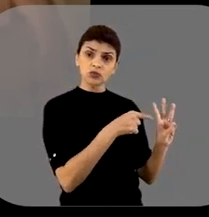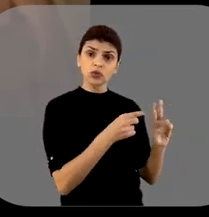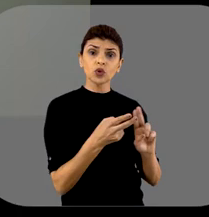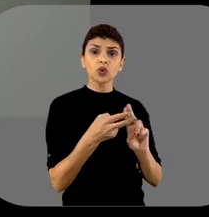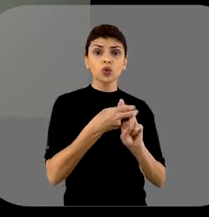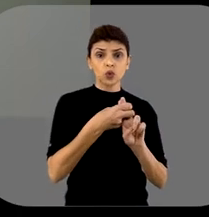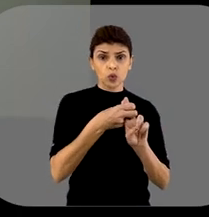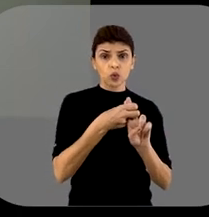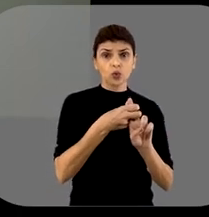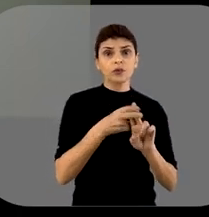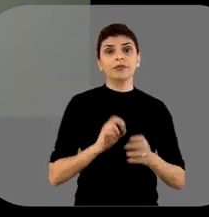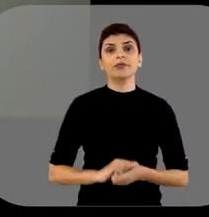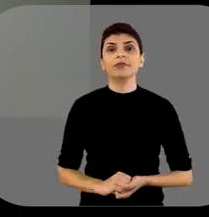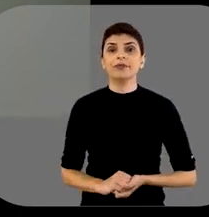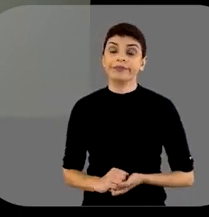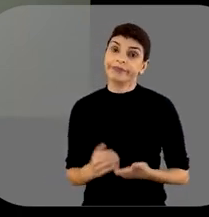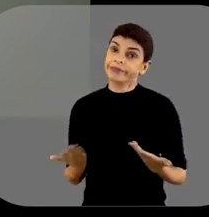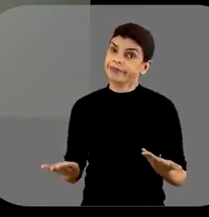SUS.